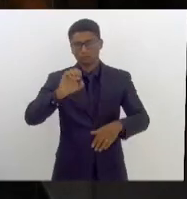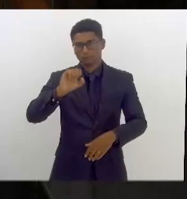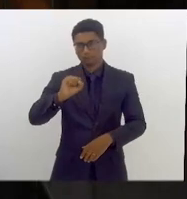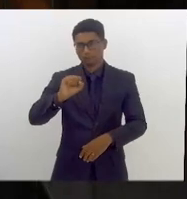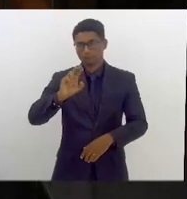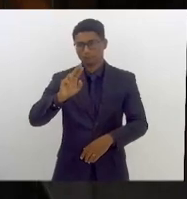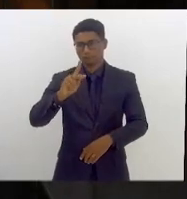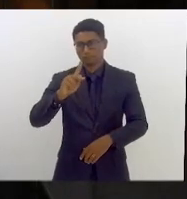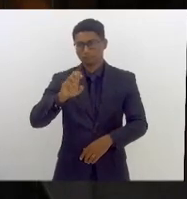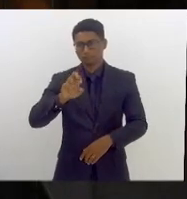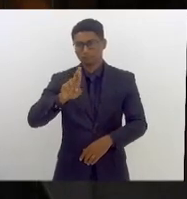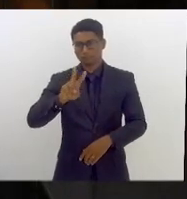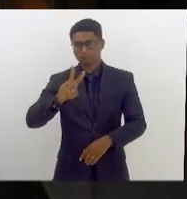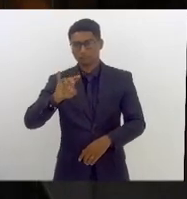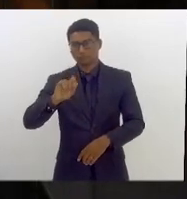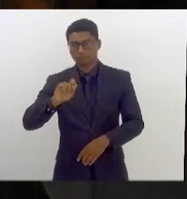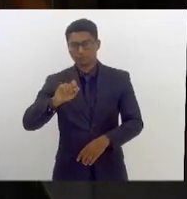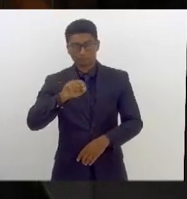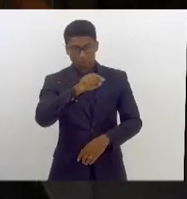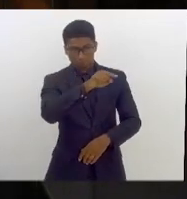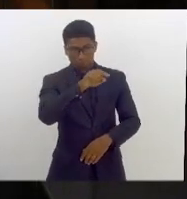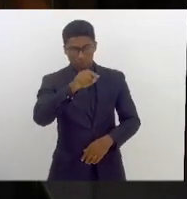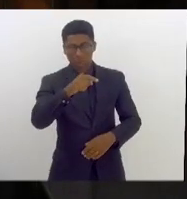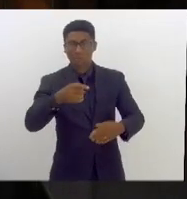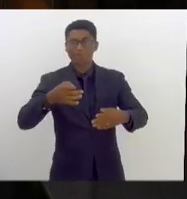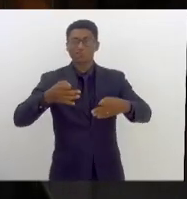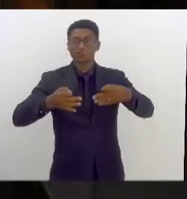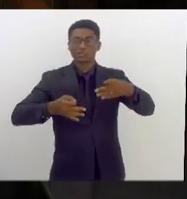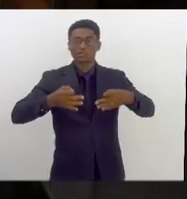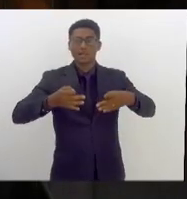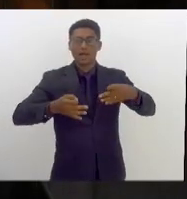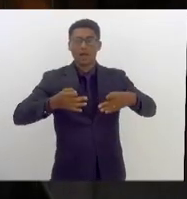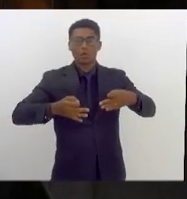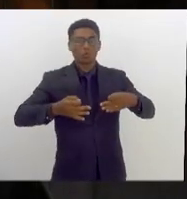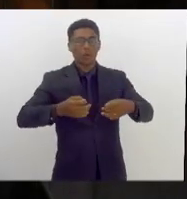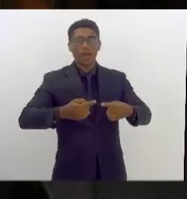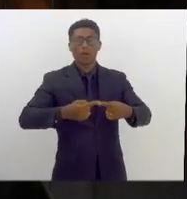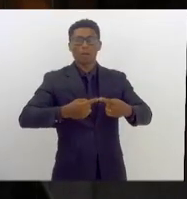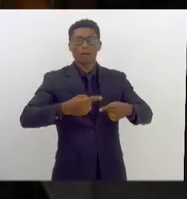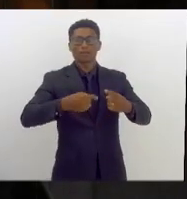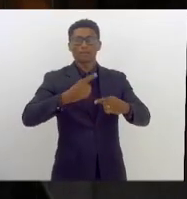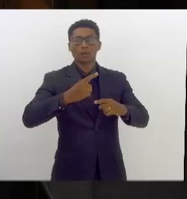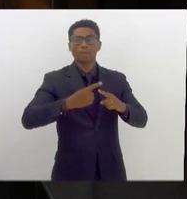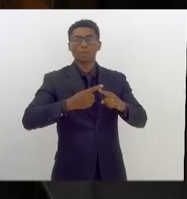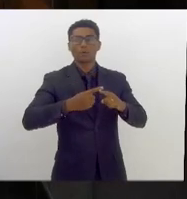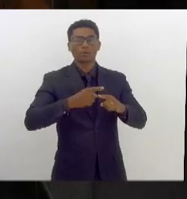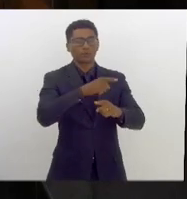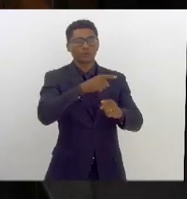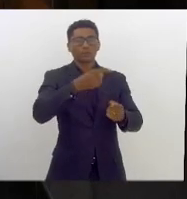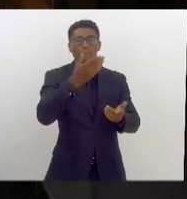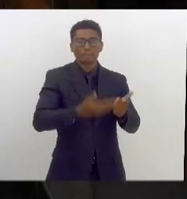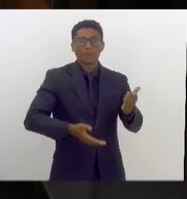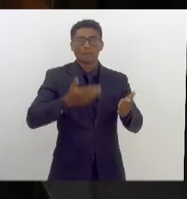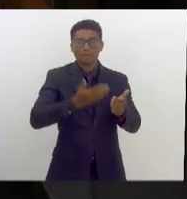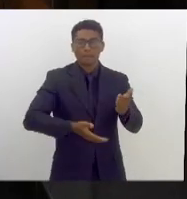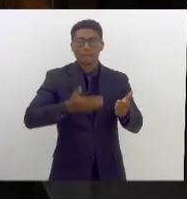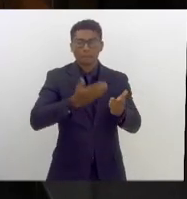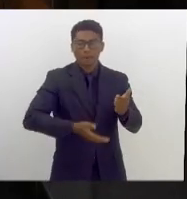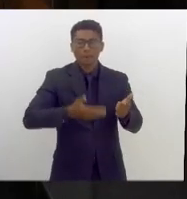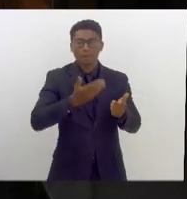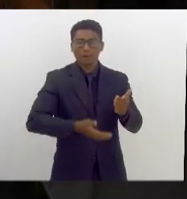em recuperação judicial, porque teria perdido um volume forte